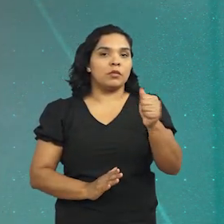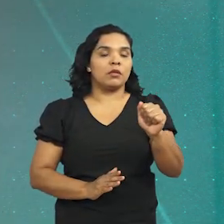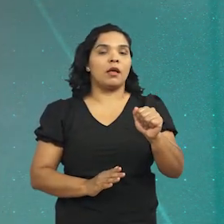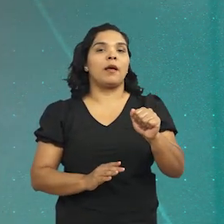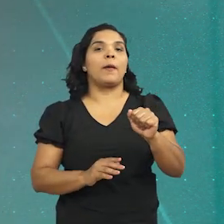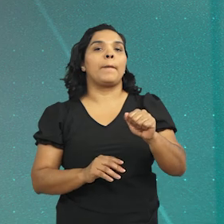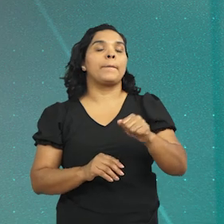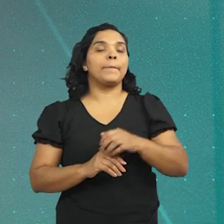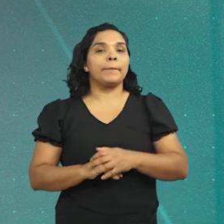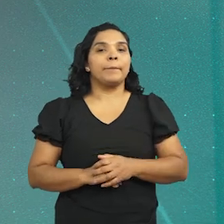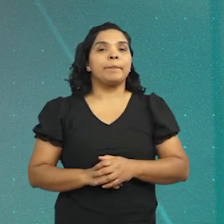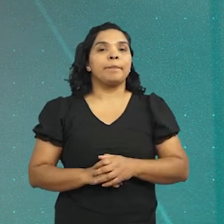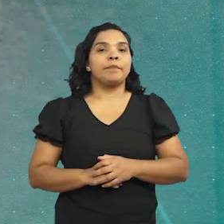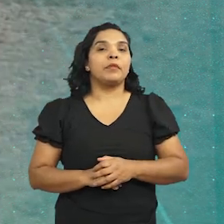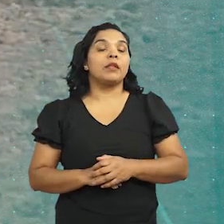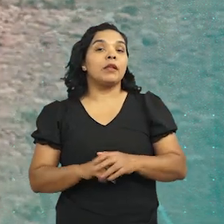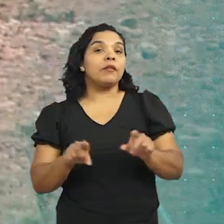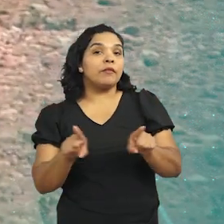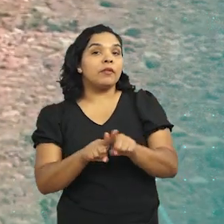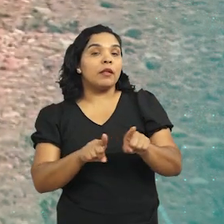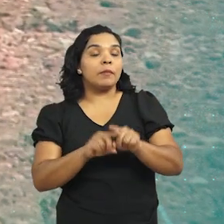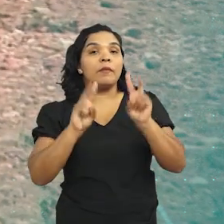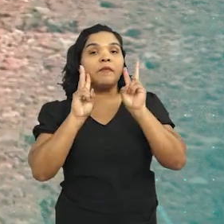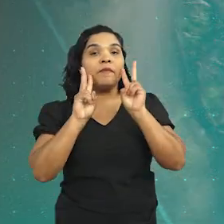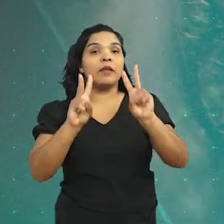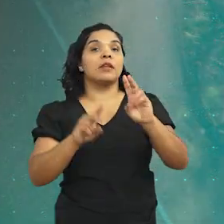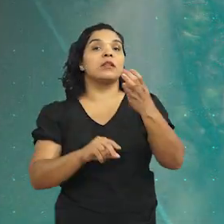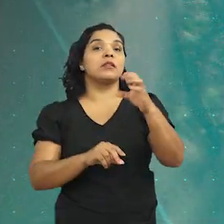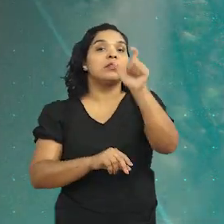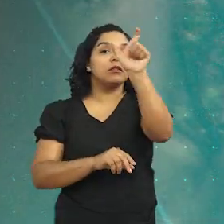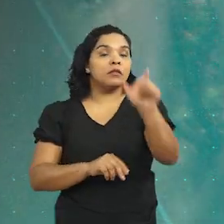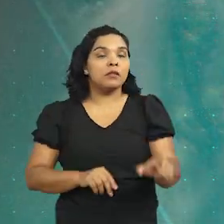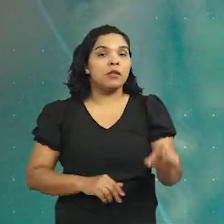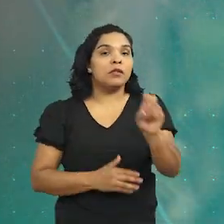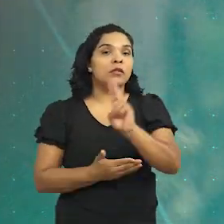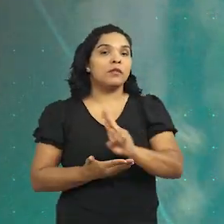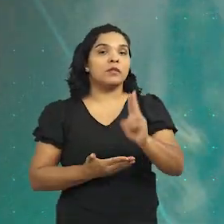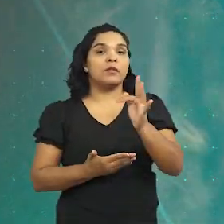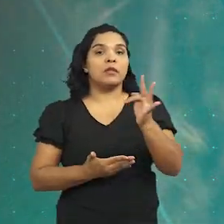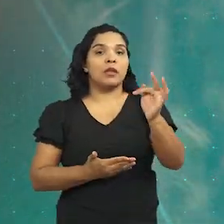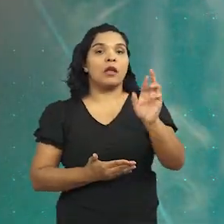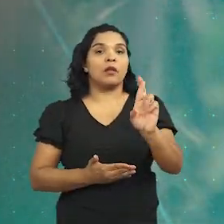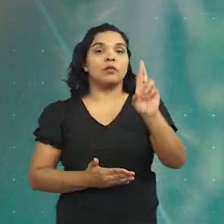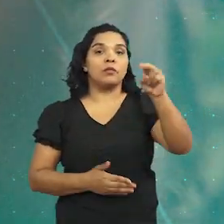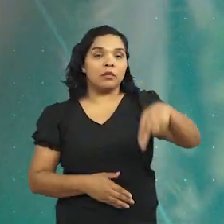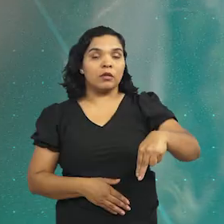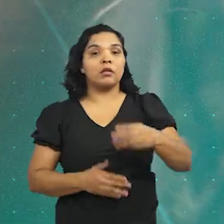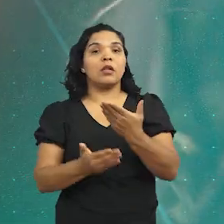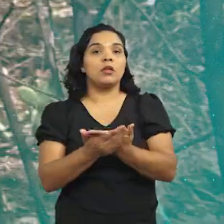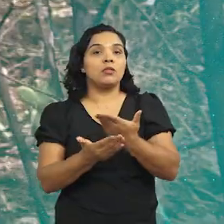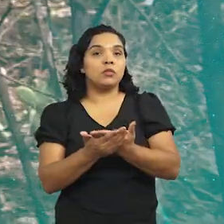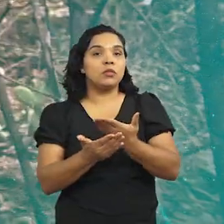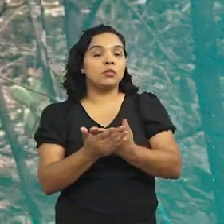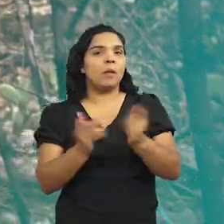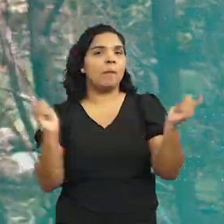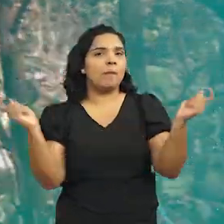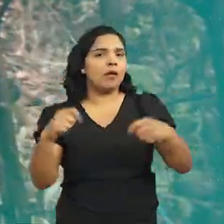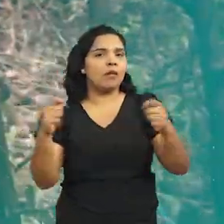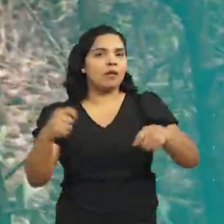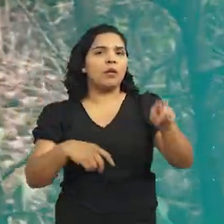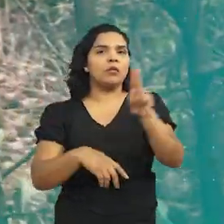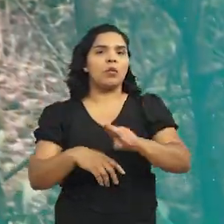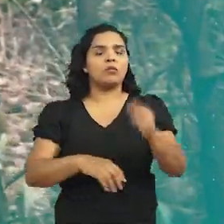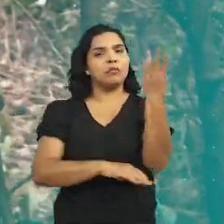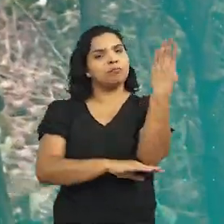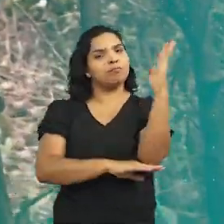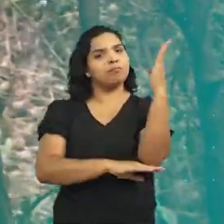conhecido como jabuticaba do Cerrado. Veja também, cientistas da Universidade Federal do Rio Grande do Norte estudam as possibilidades